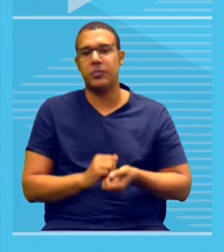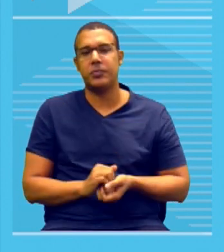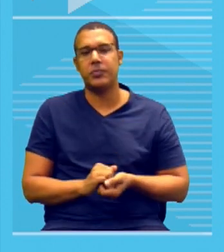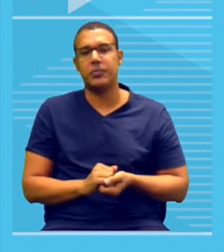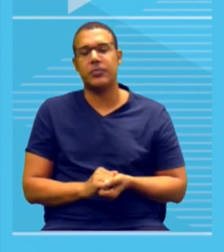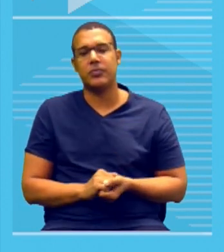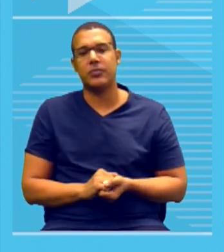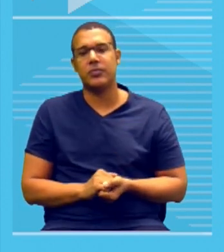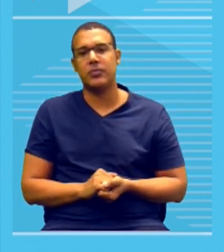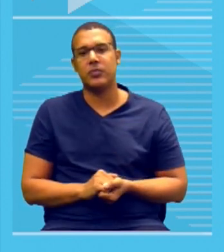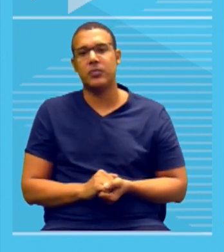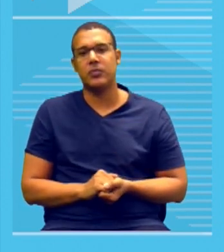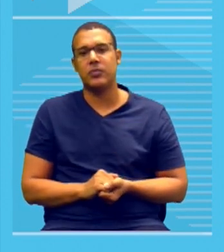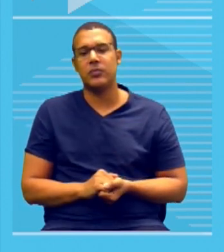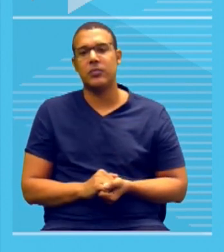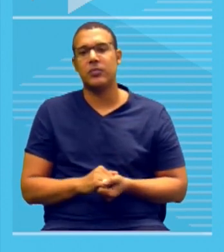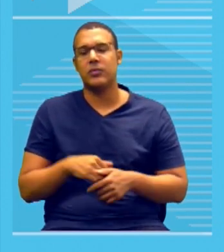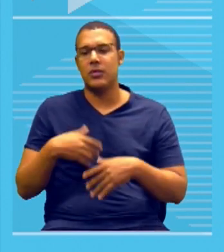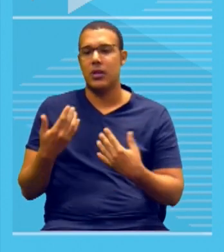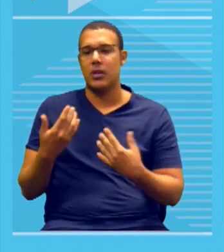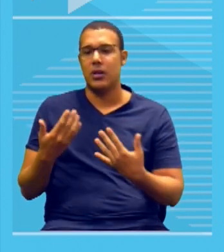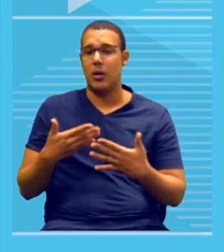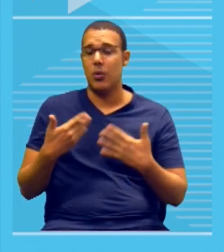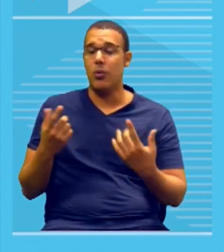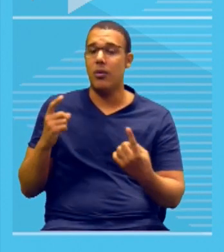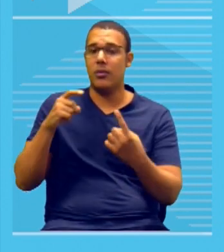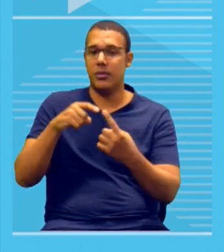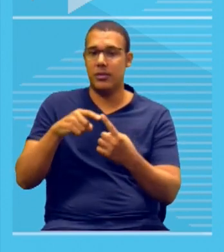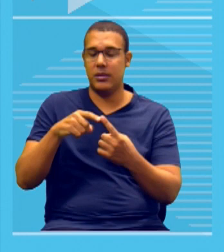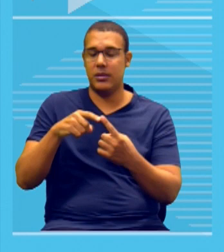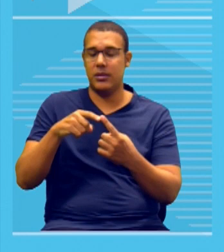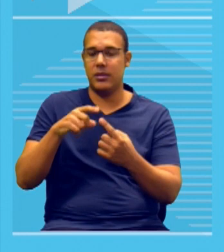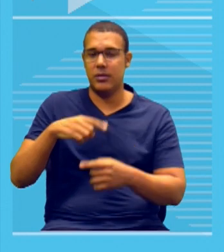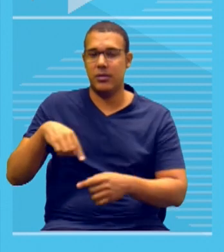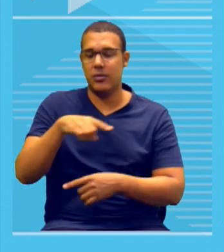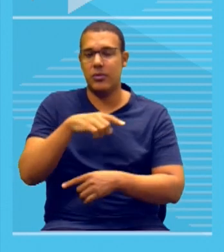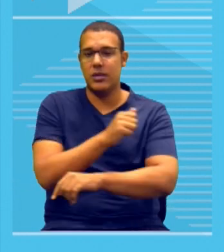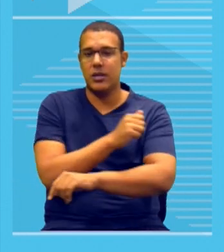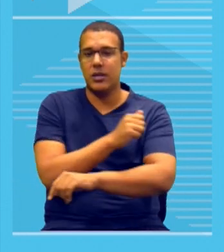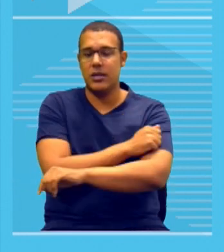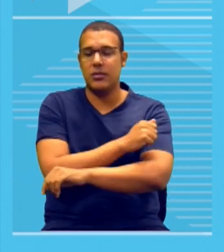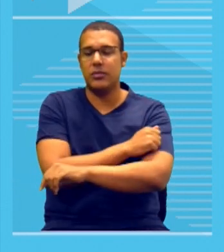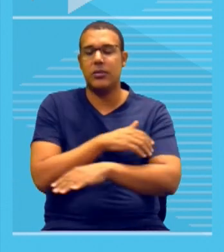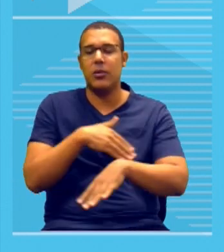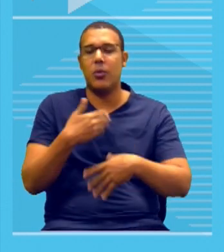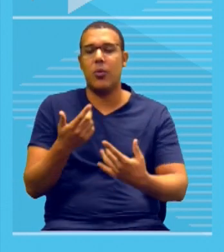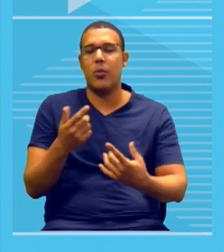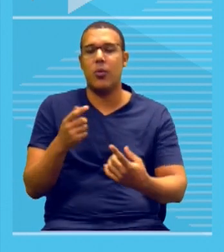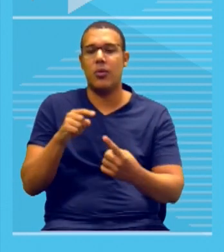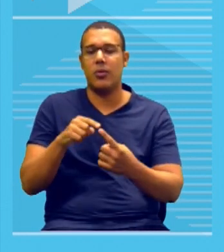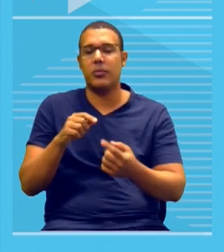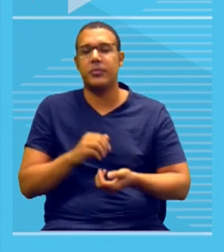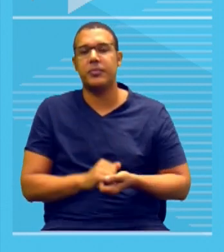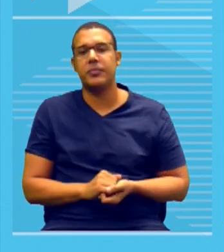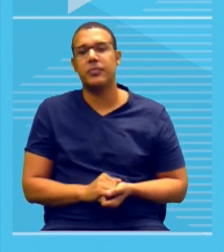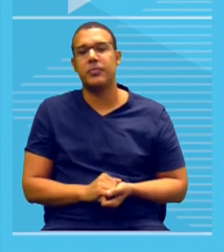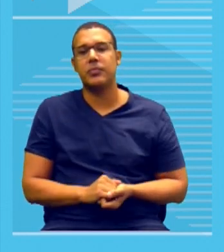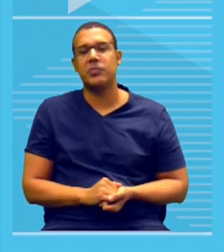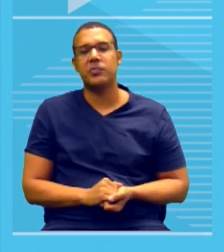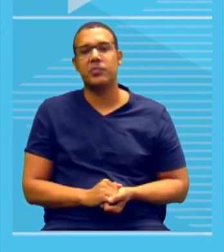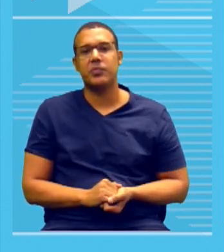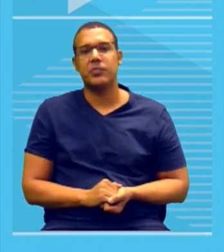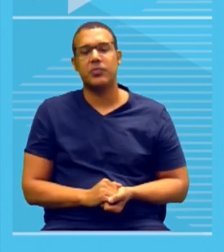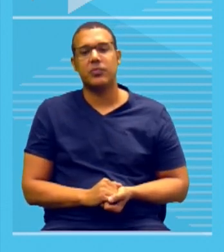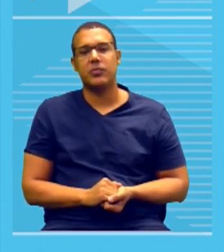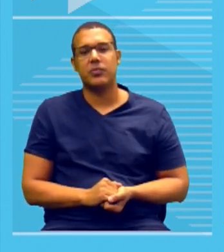e Qual é o objetivo que nós queremos junto ao nosso aluno com esta aula de hoje